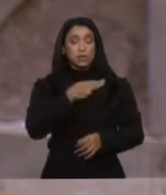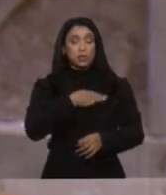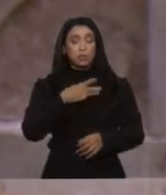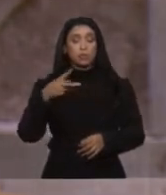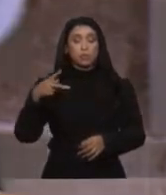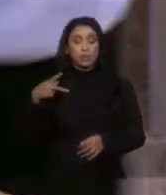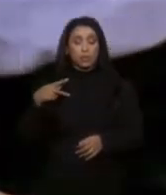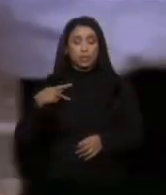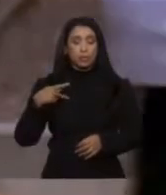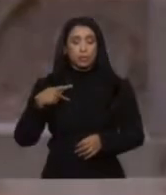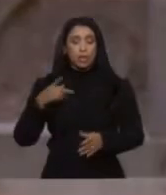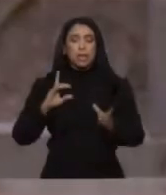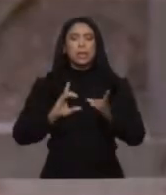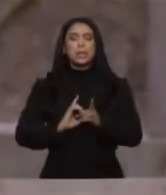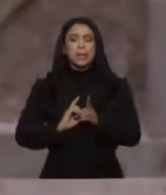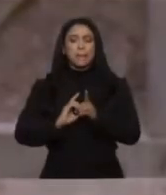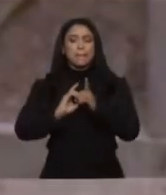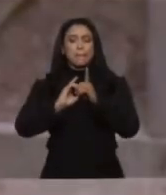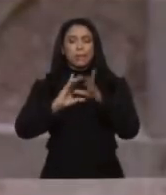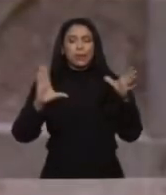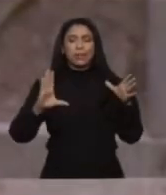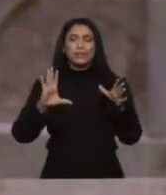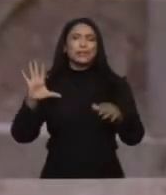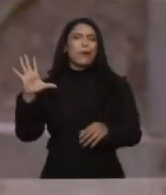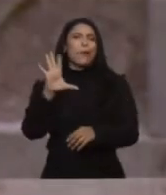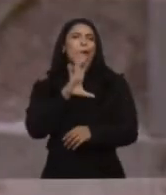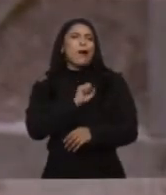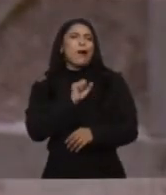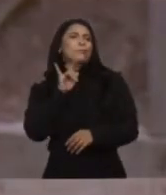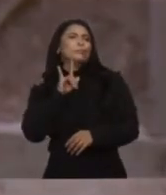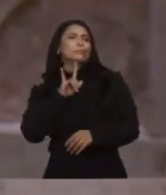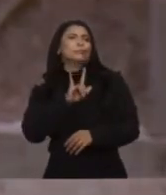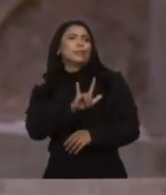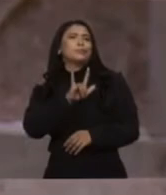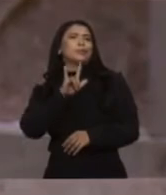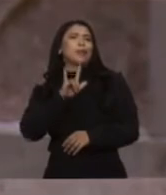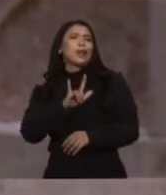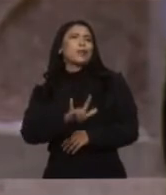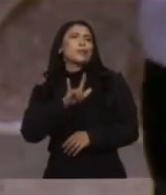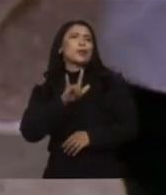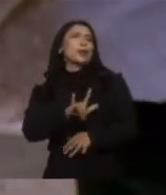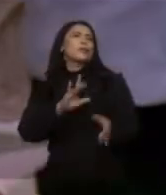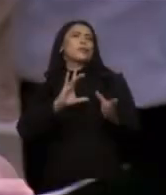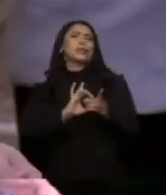Brasileiro: democracia, eu te amo, eu te amo, eu te amo.